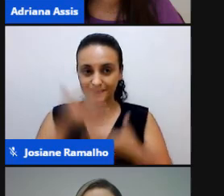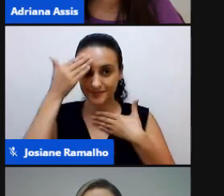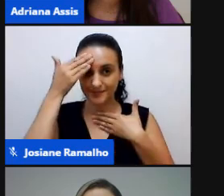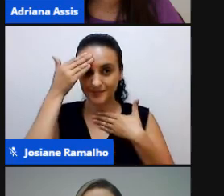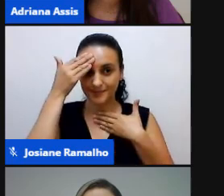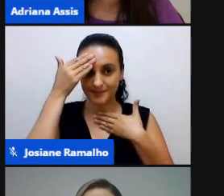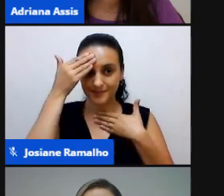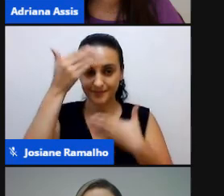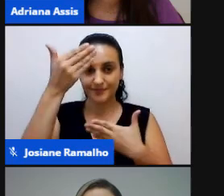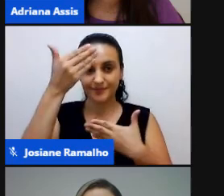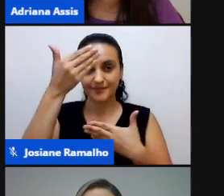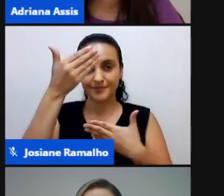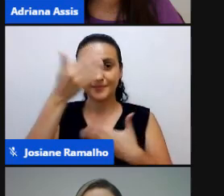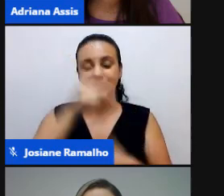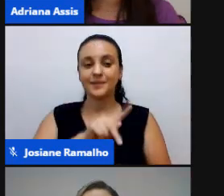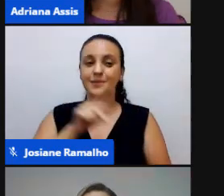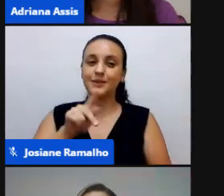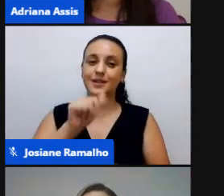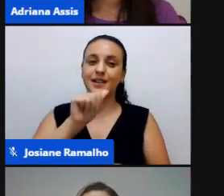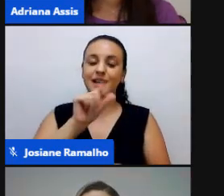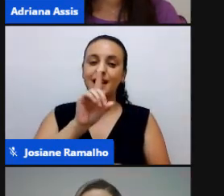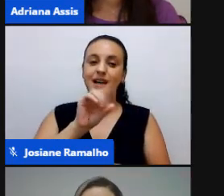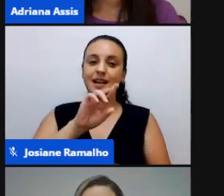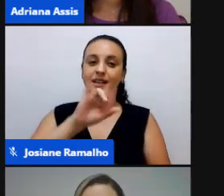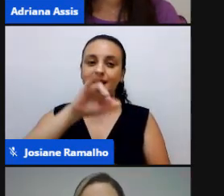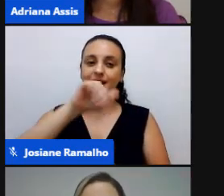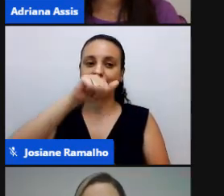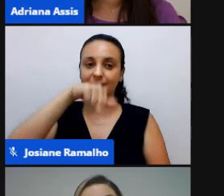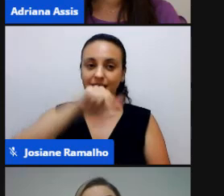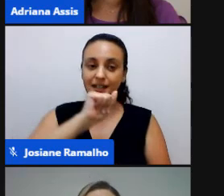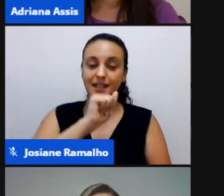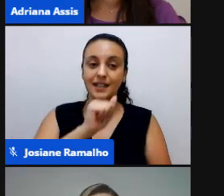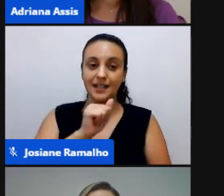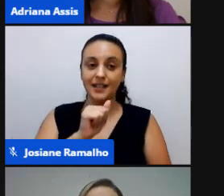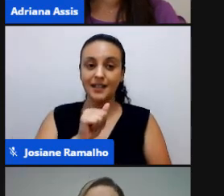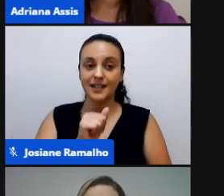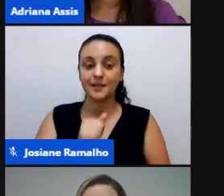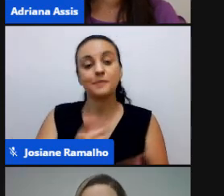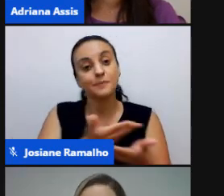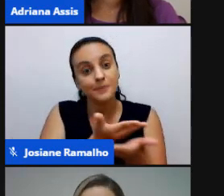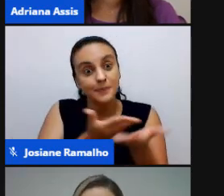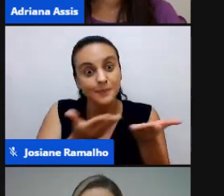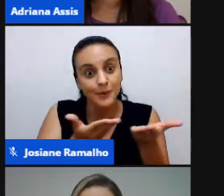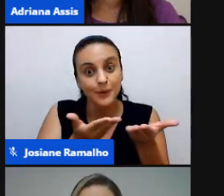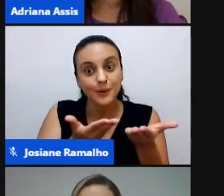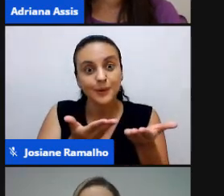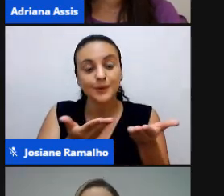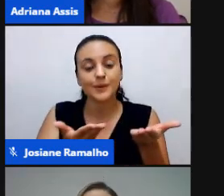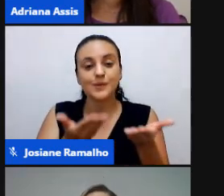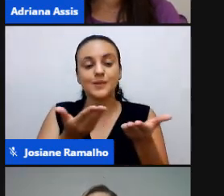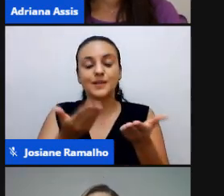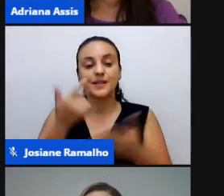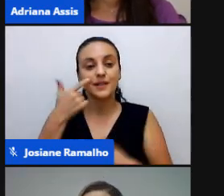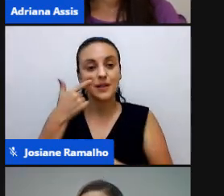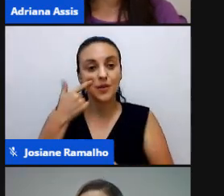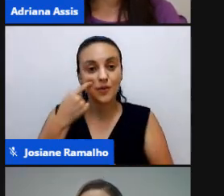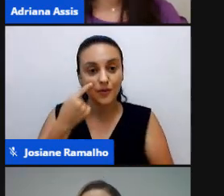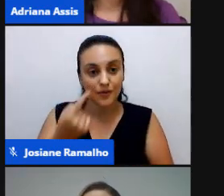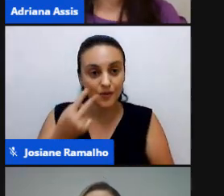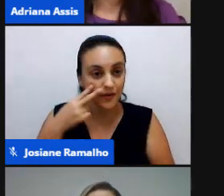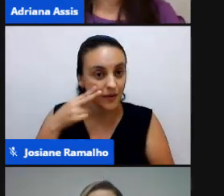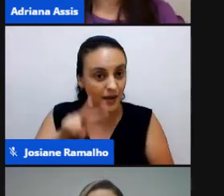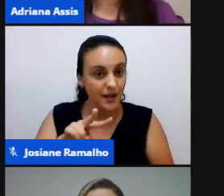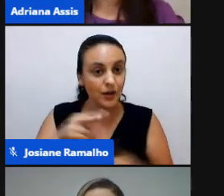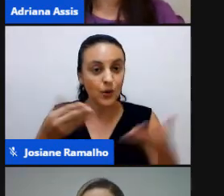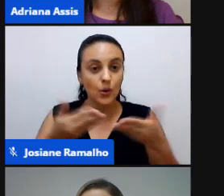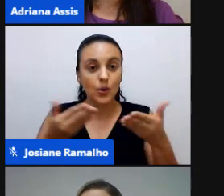Obrigada, professora Adriana. Cumprimento a todos que estão na sala, todas e todos que estão na sala, professora